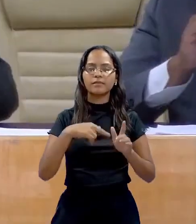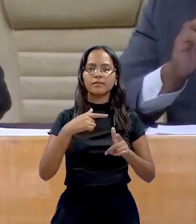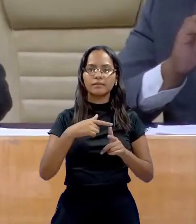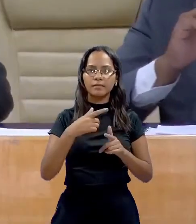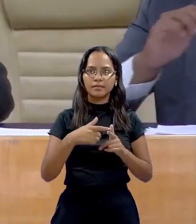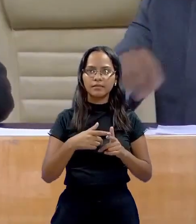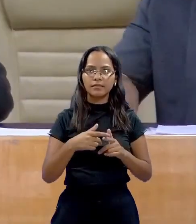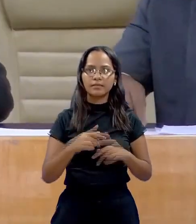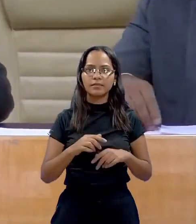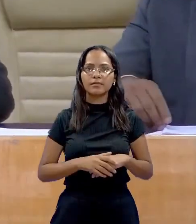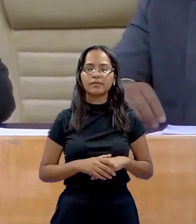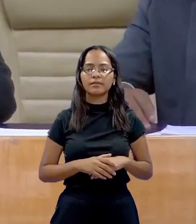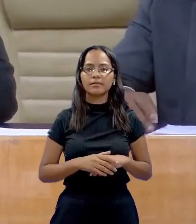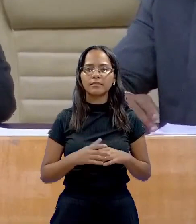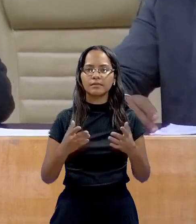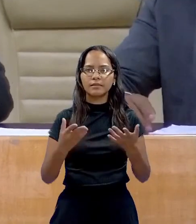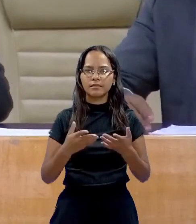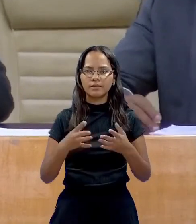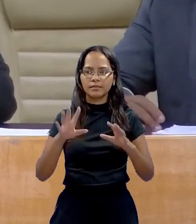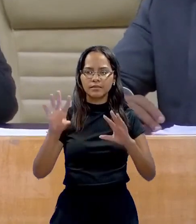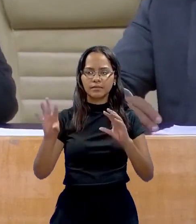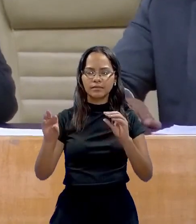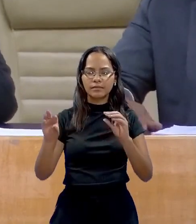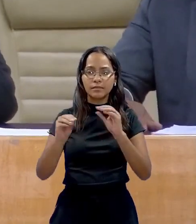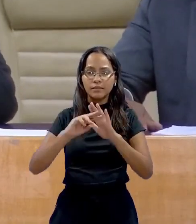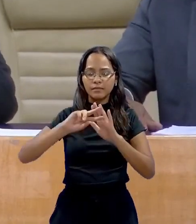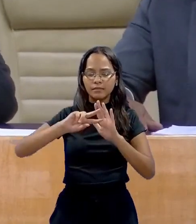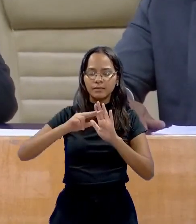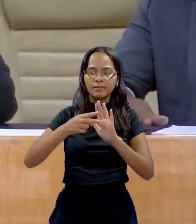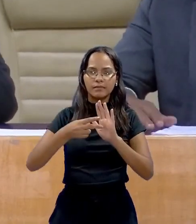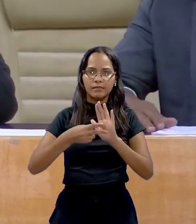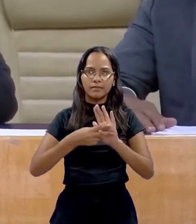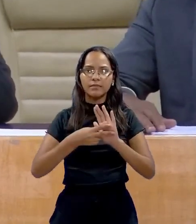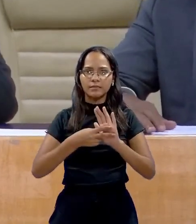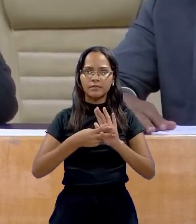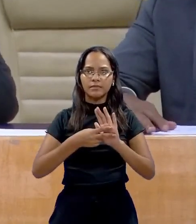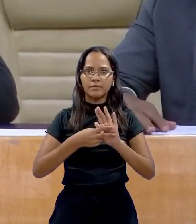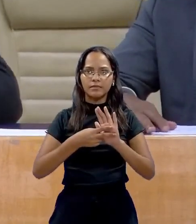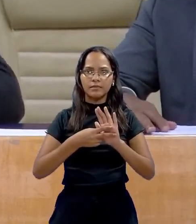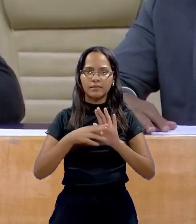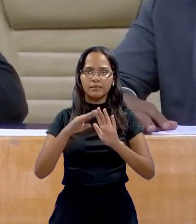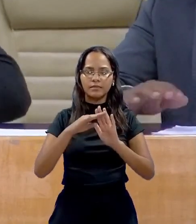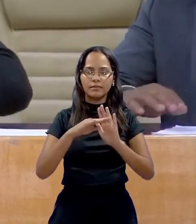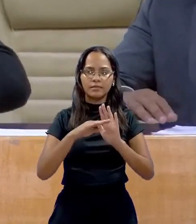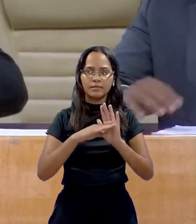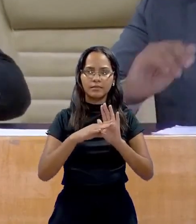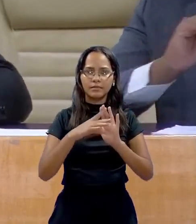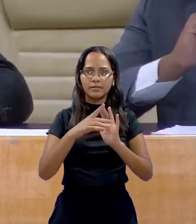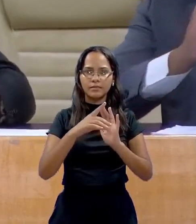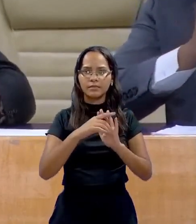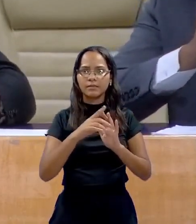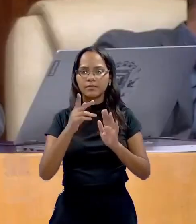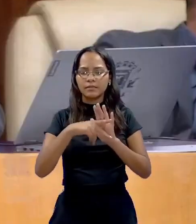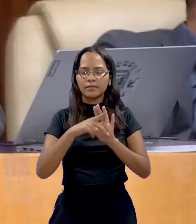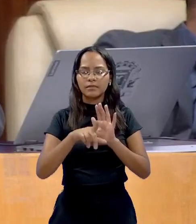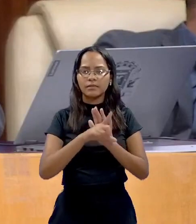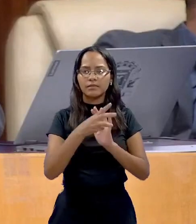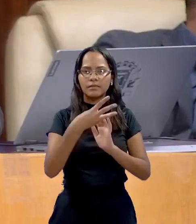Senhor presidente, trata-se de uma inversão na ordem do dia. Projeto de lei 355.